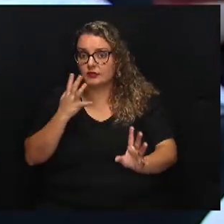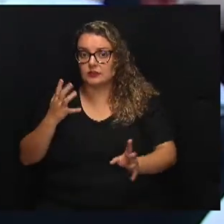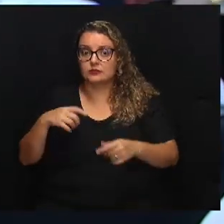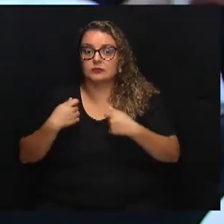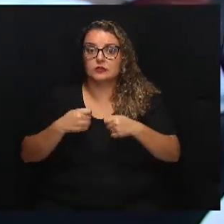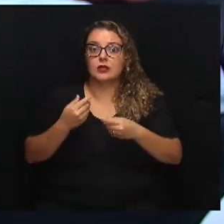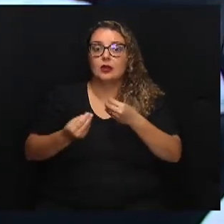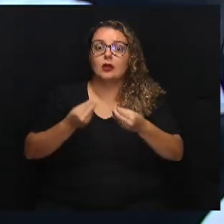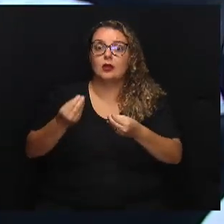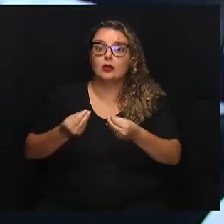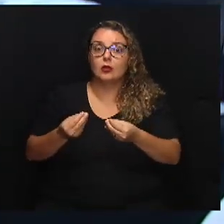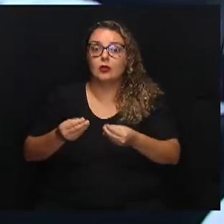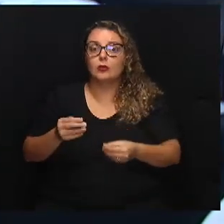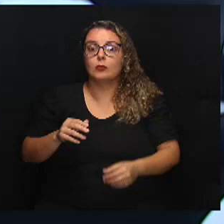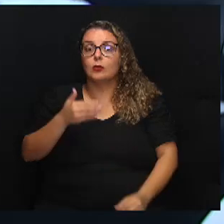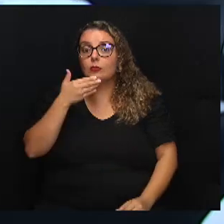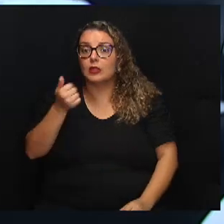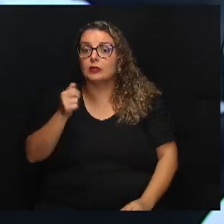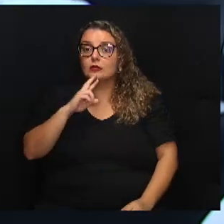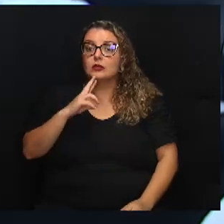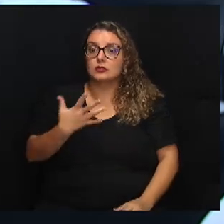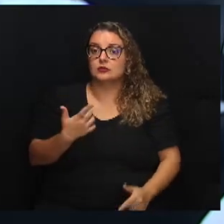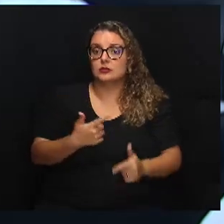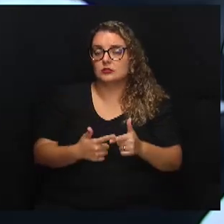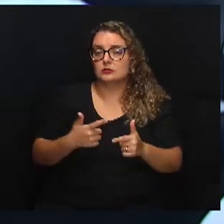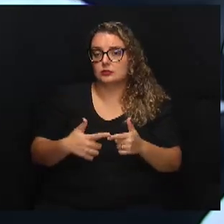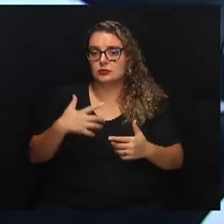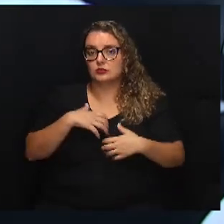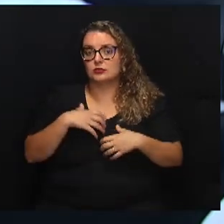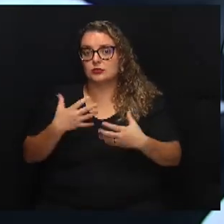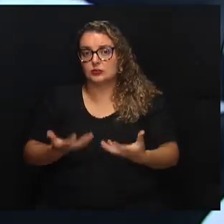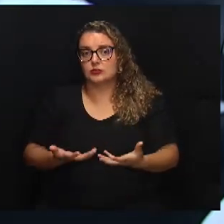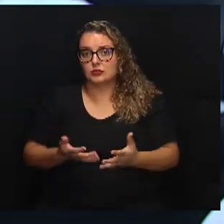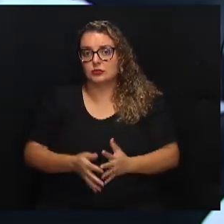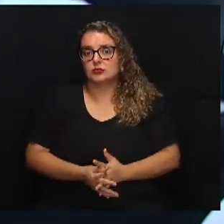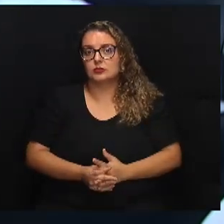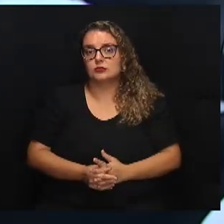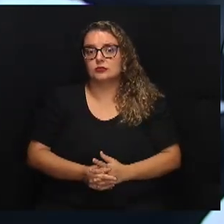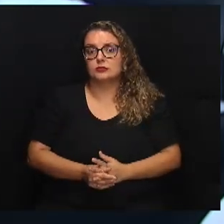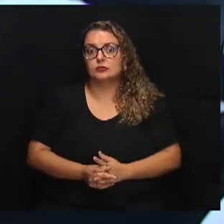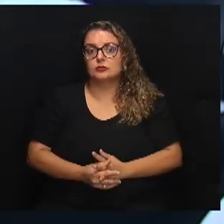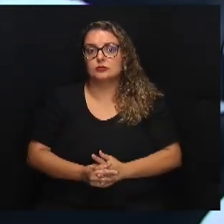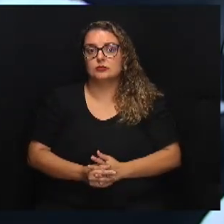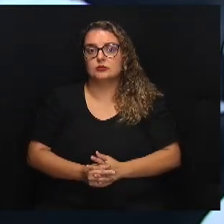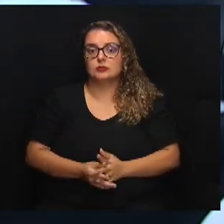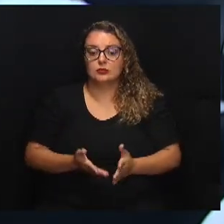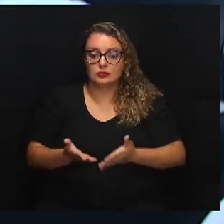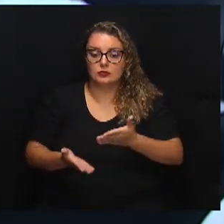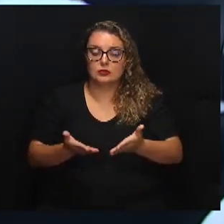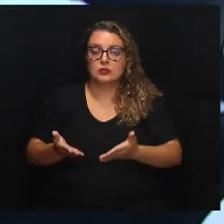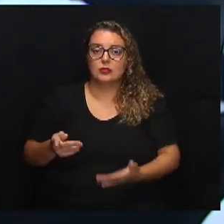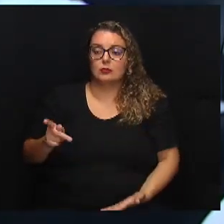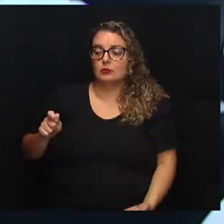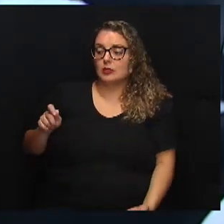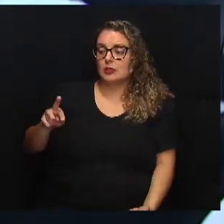como otimizar, resolver isso de forma a preservar o patrimônio público,